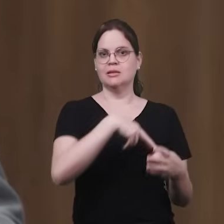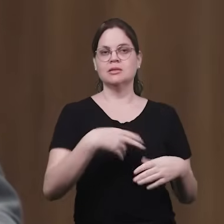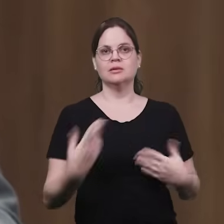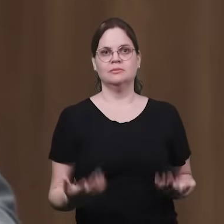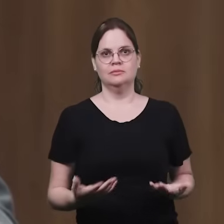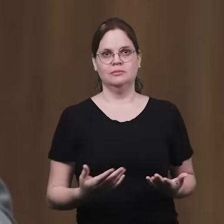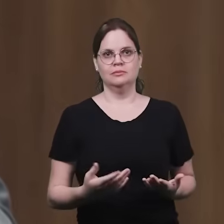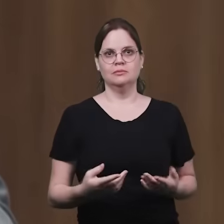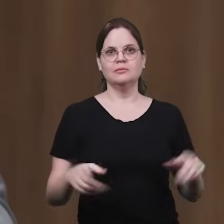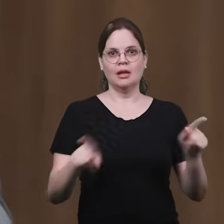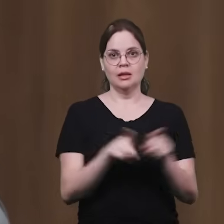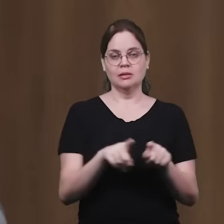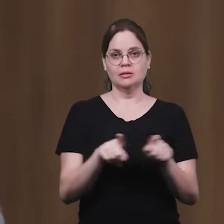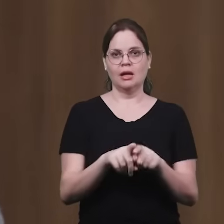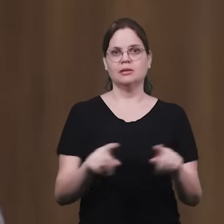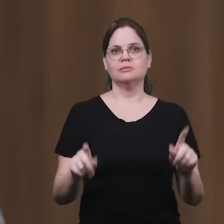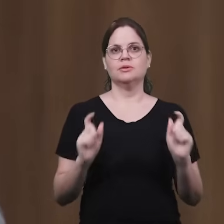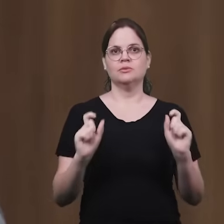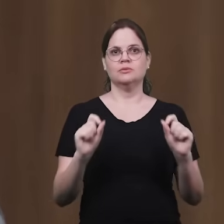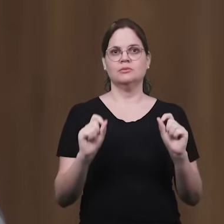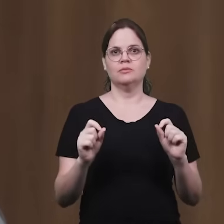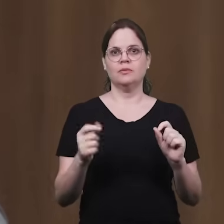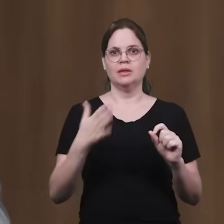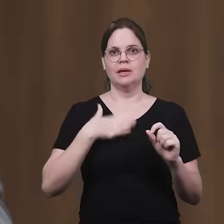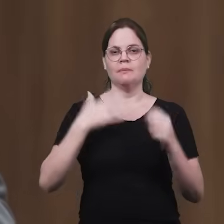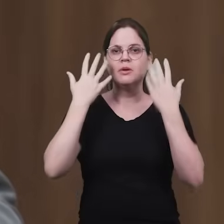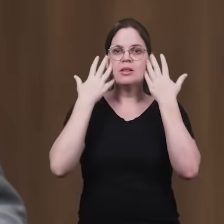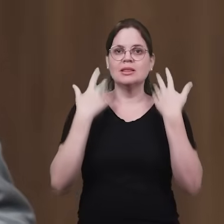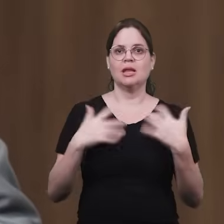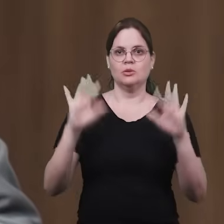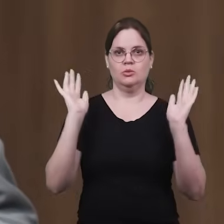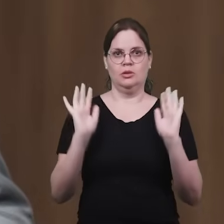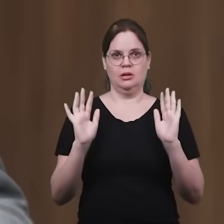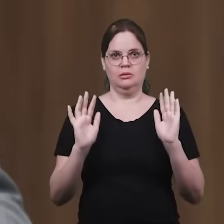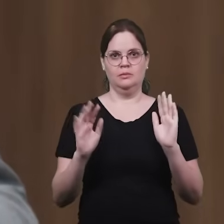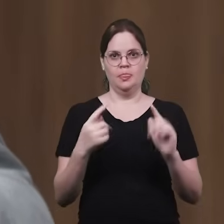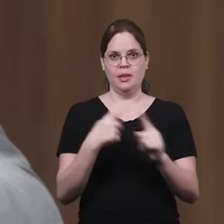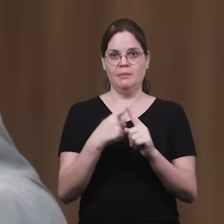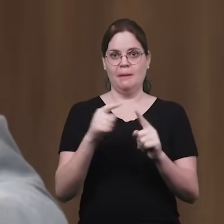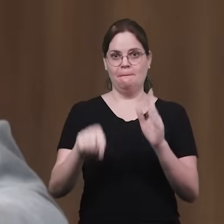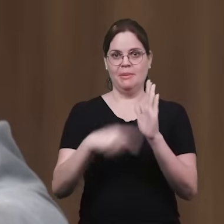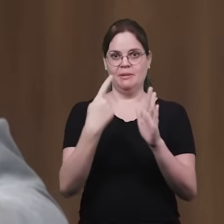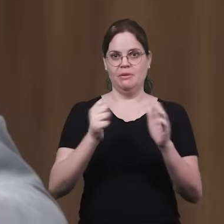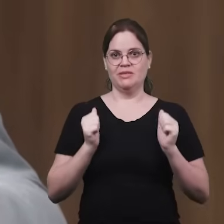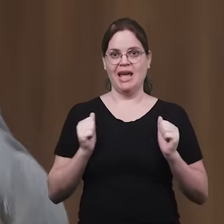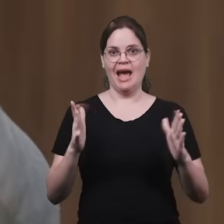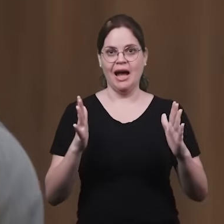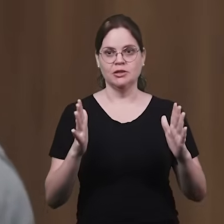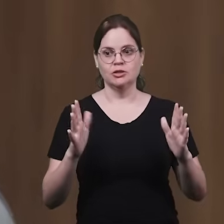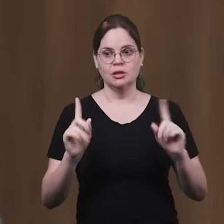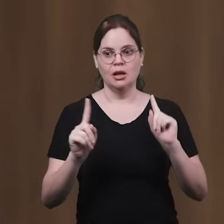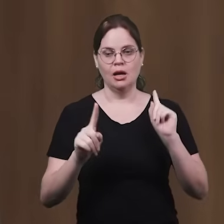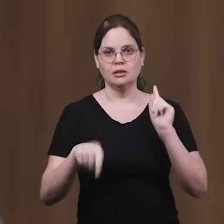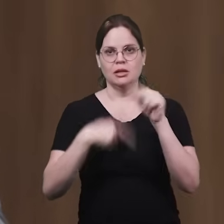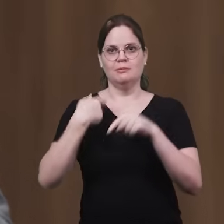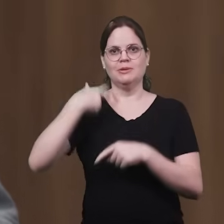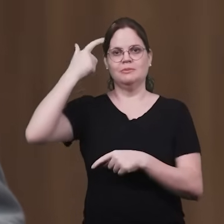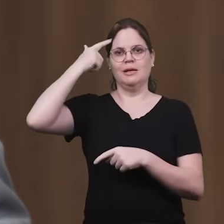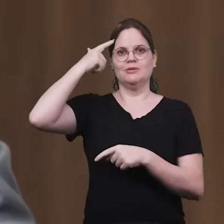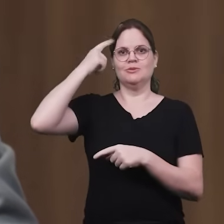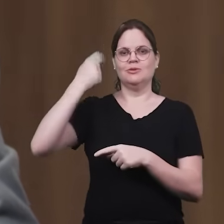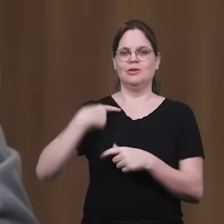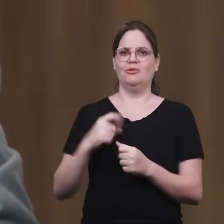racional e tocar naquilo que é reação natural. Você reage primeiro, depois pensa no que você